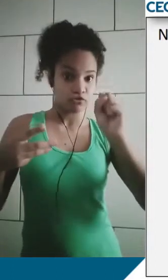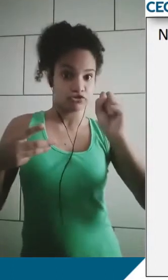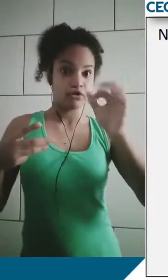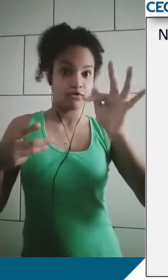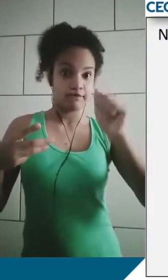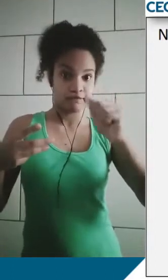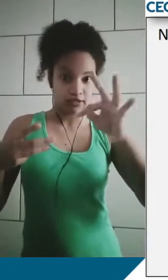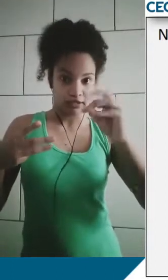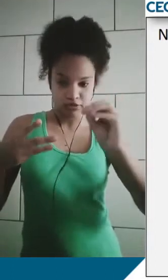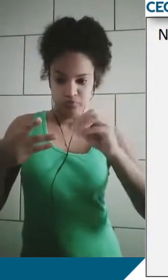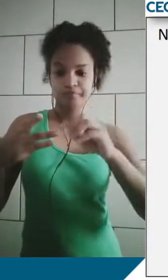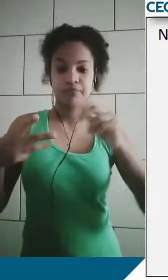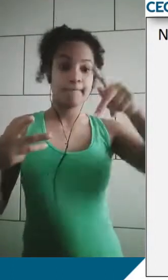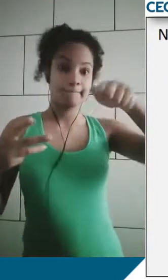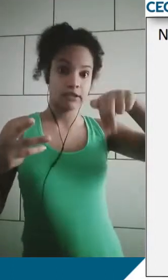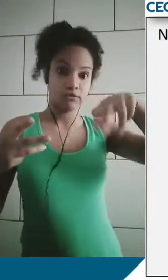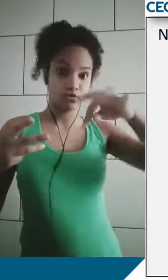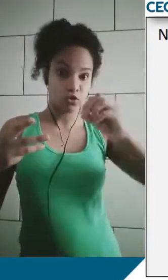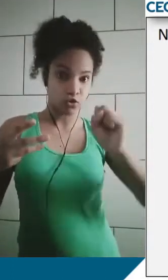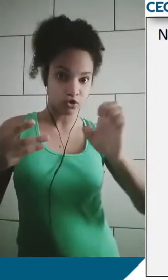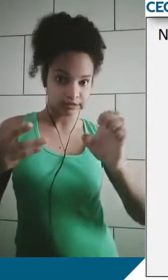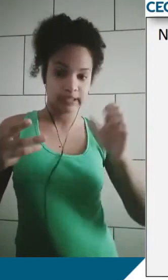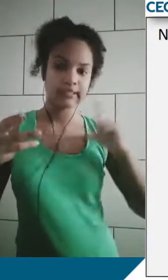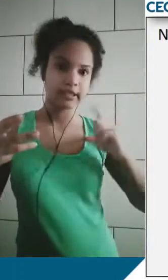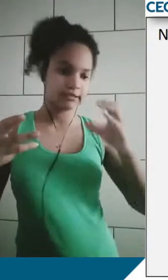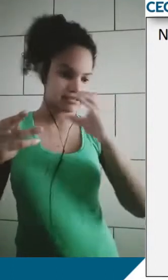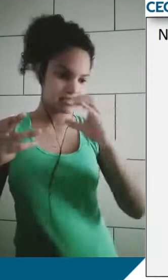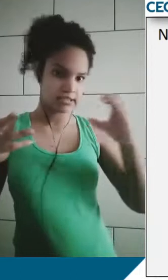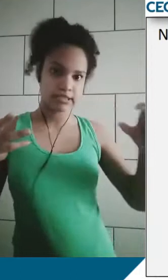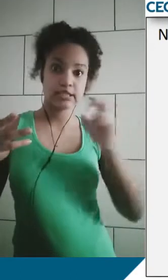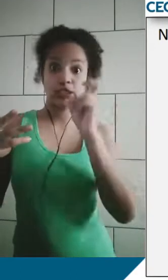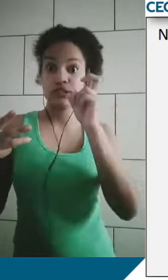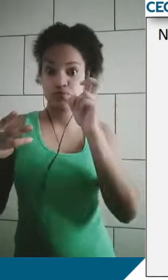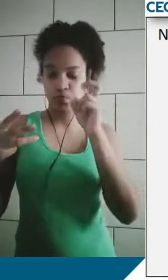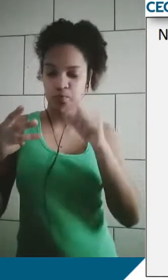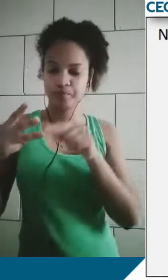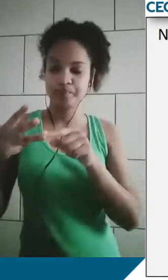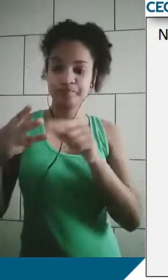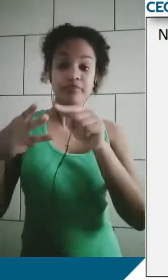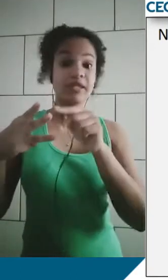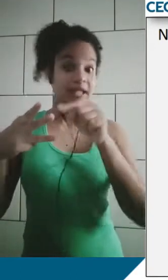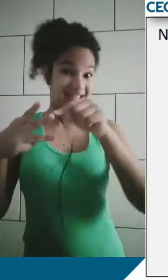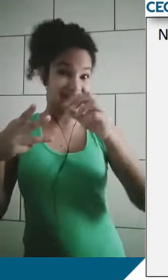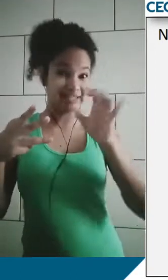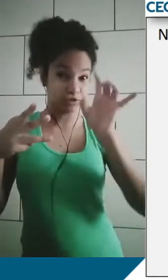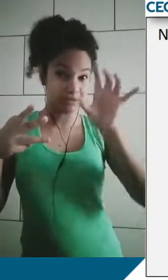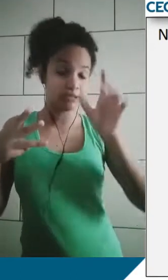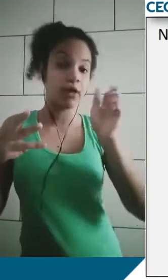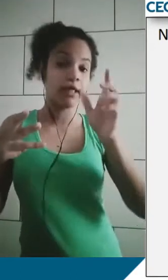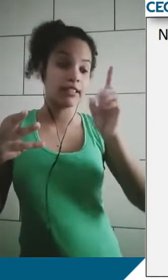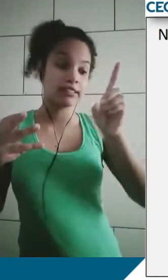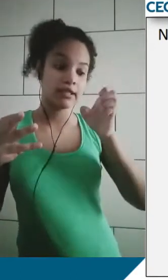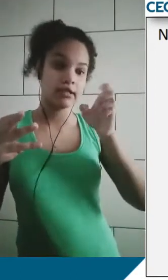pentose, que é um açúcar de 5 carbonos, que em nucleotídeo de DNA é a desoxirribose, porque ela tem